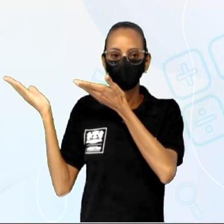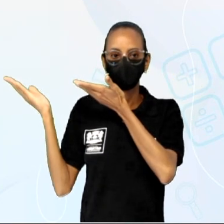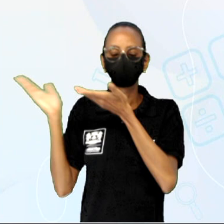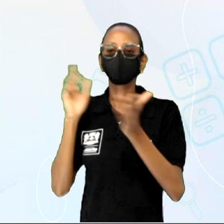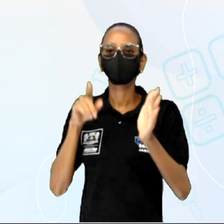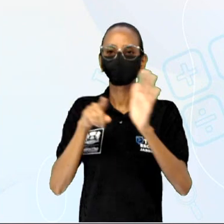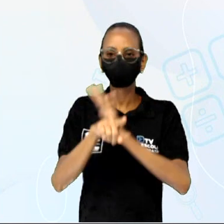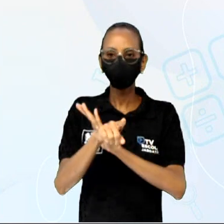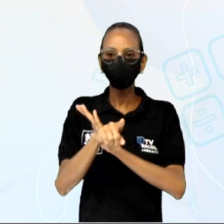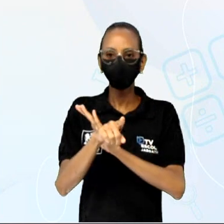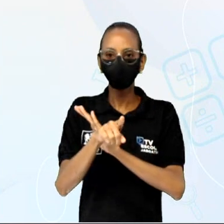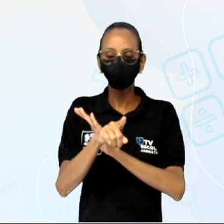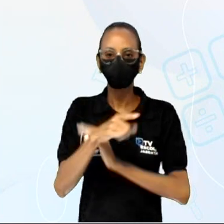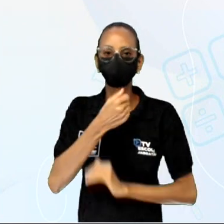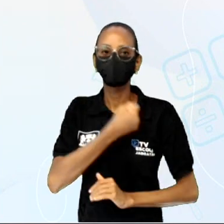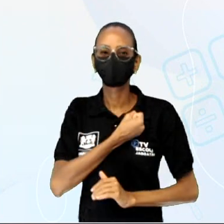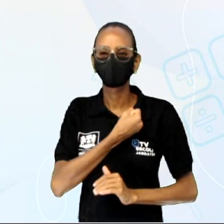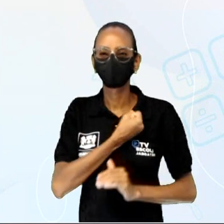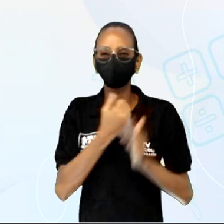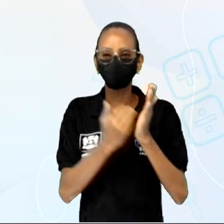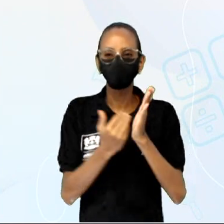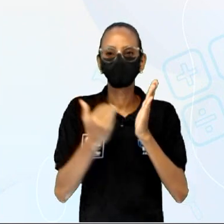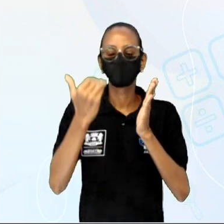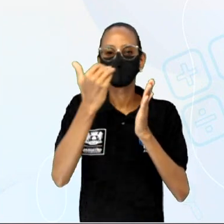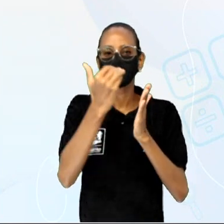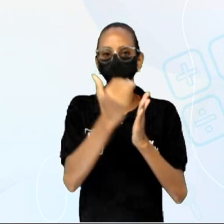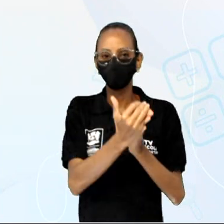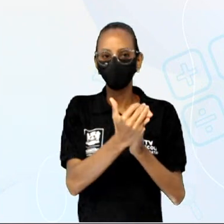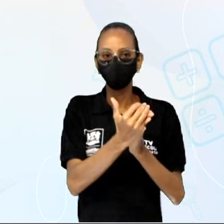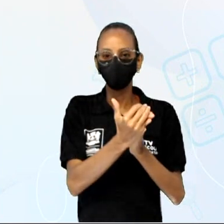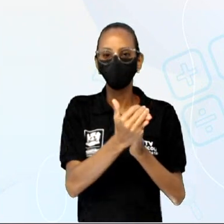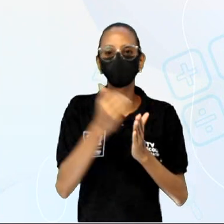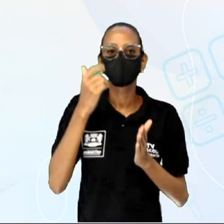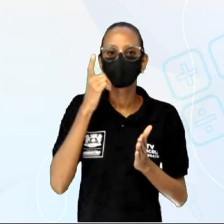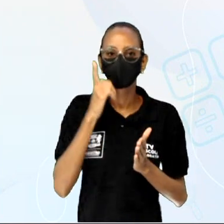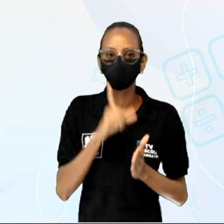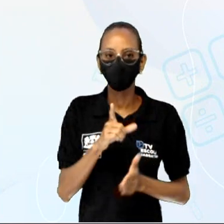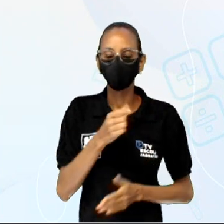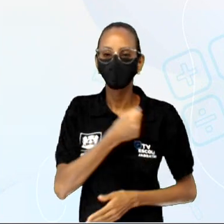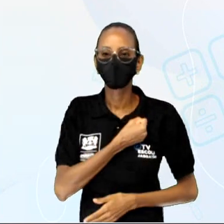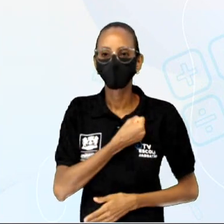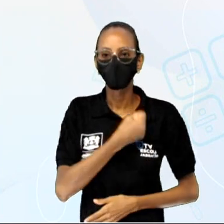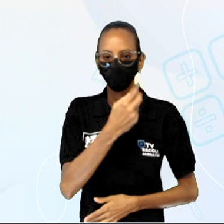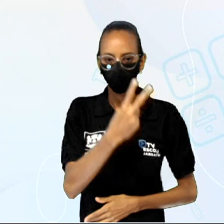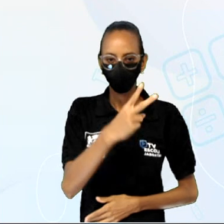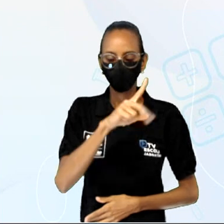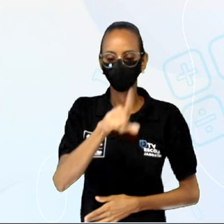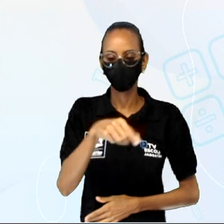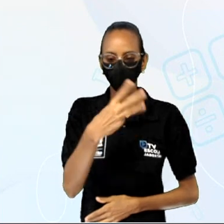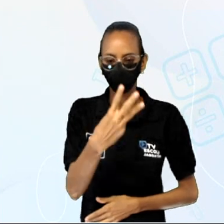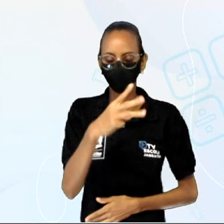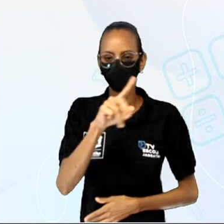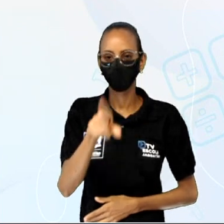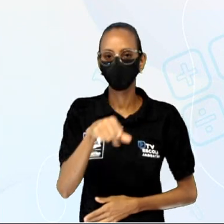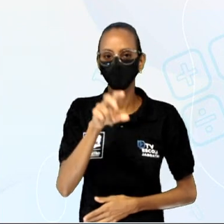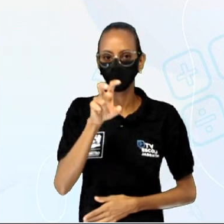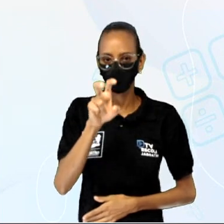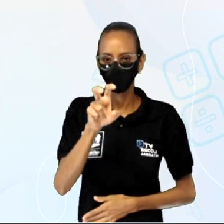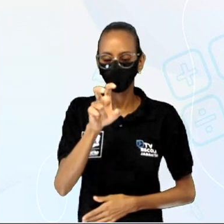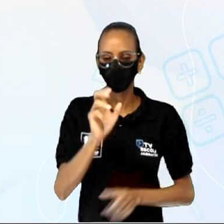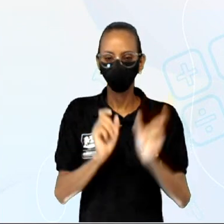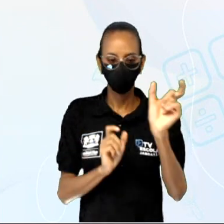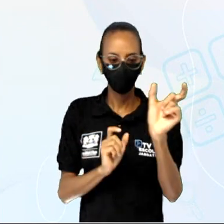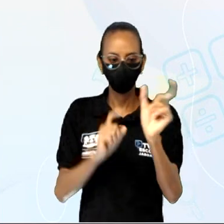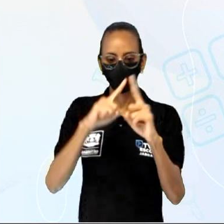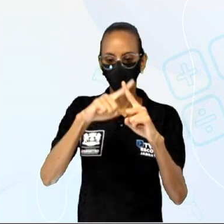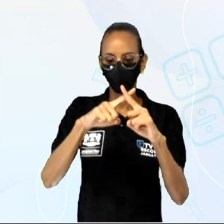Perguntava qual que é o maior número que a gente pode obter ao colocar os algarismos 2, 3 e 5 no lugar desses quadradinhos para compor